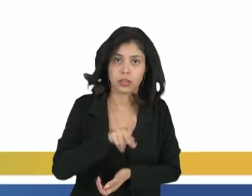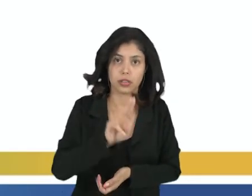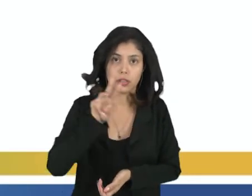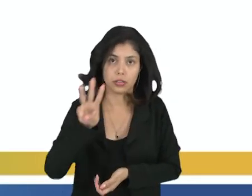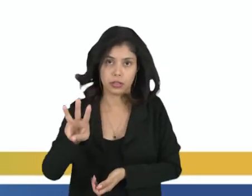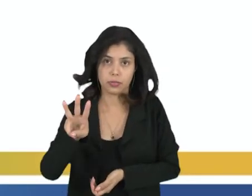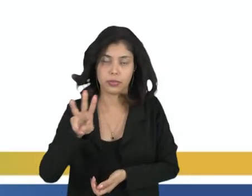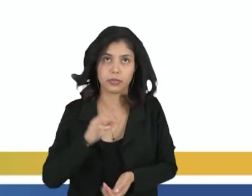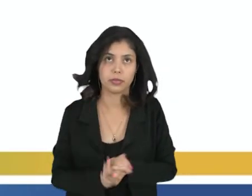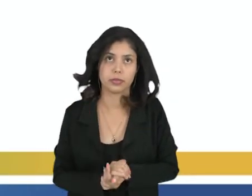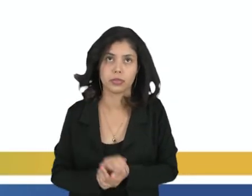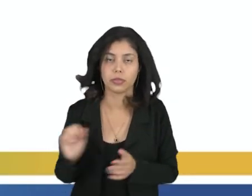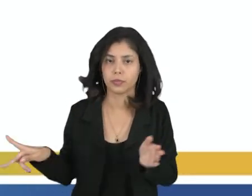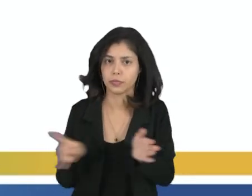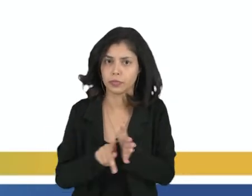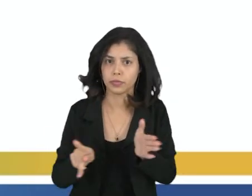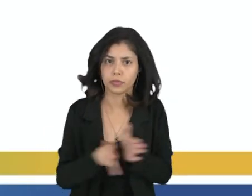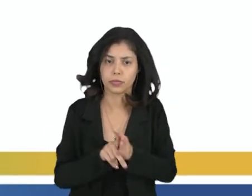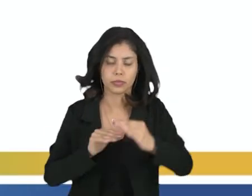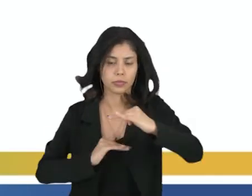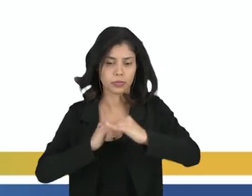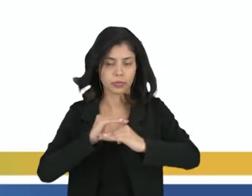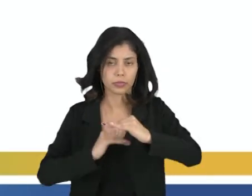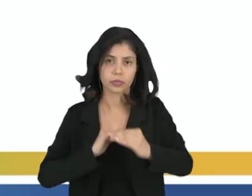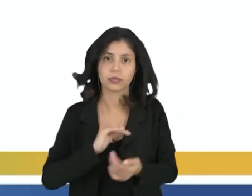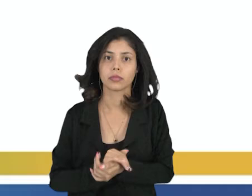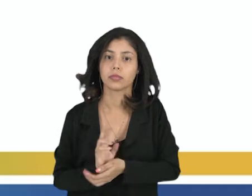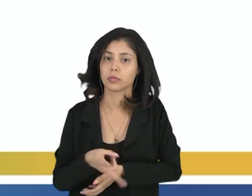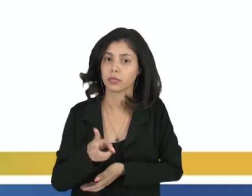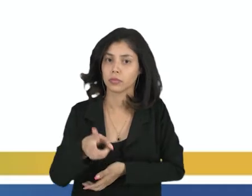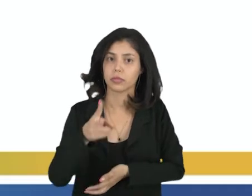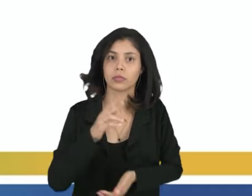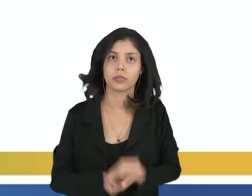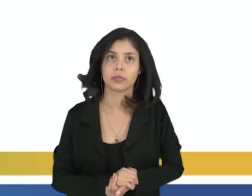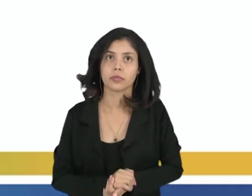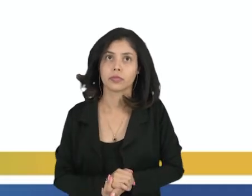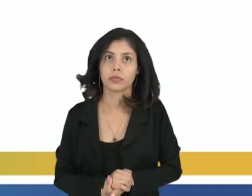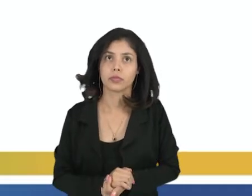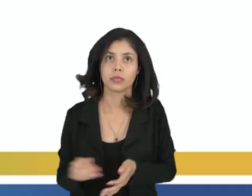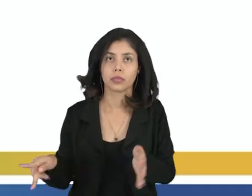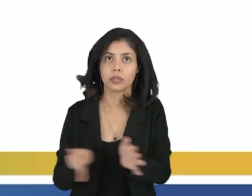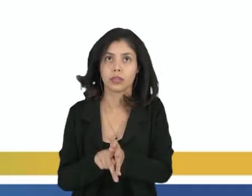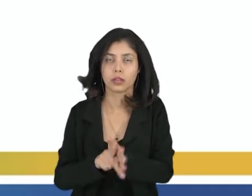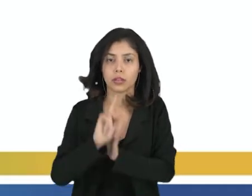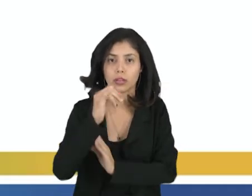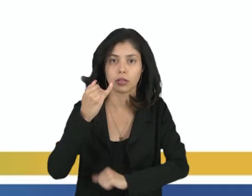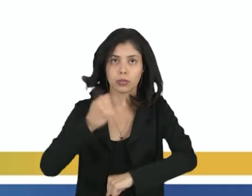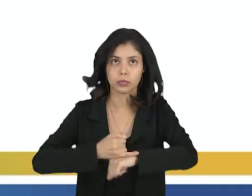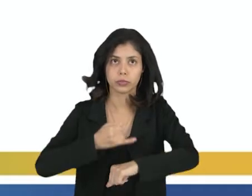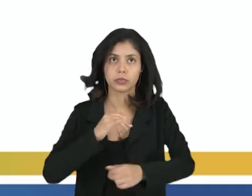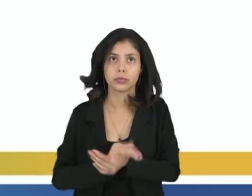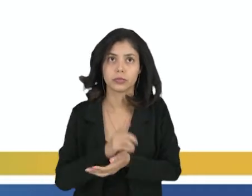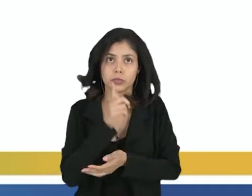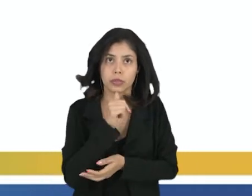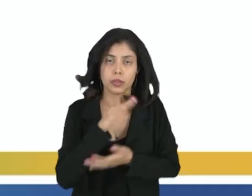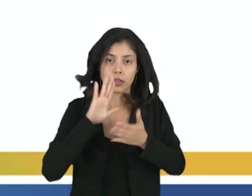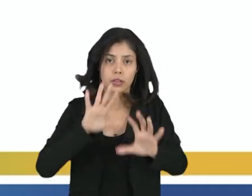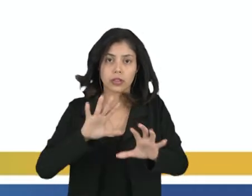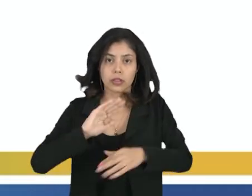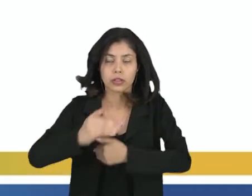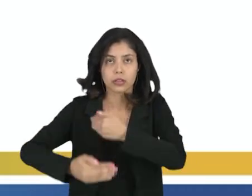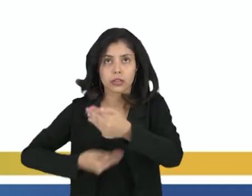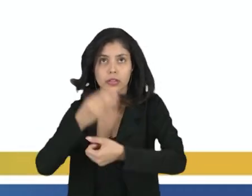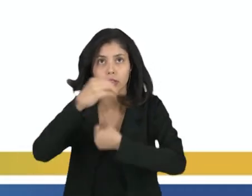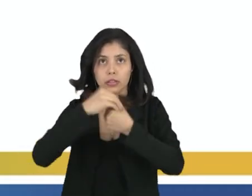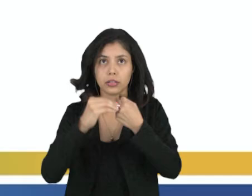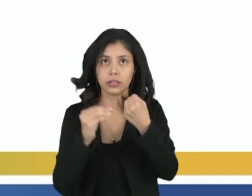você está determinando o equilíbrio, a constante de autoionização da água. Então, nesse